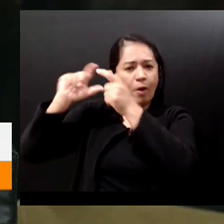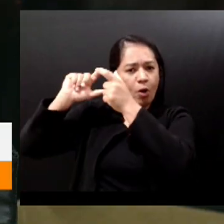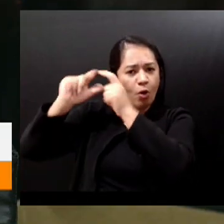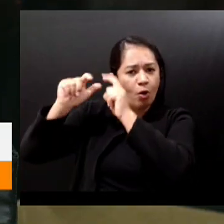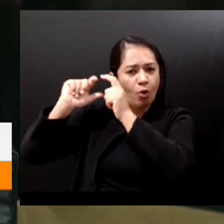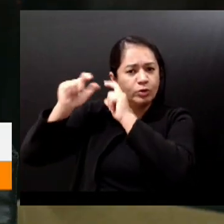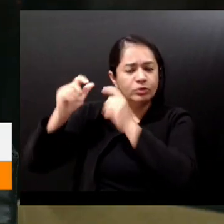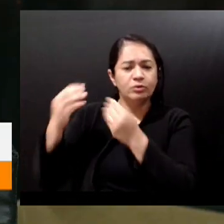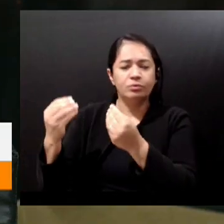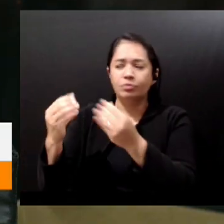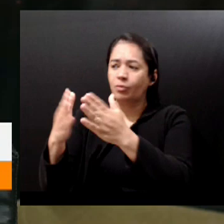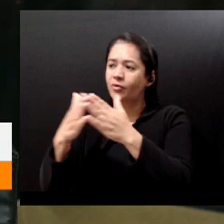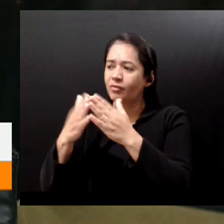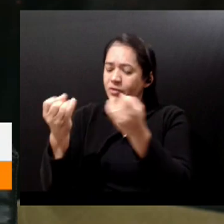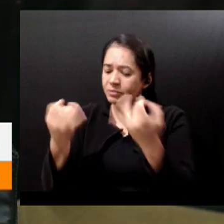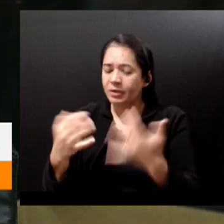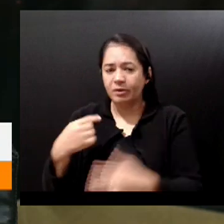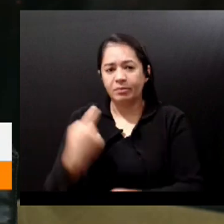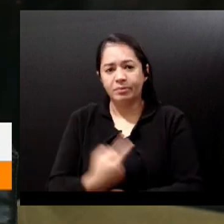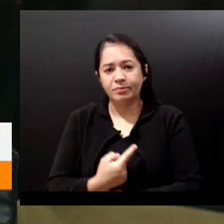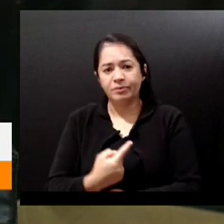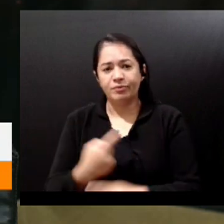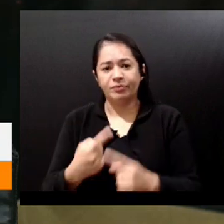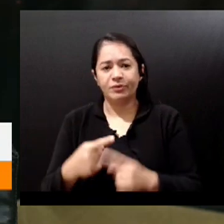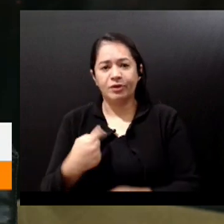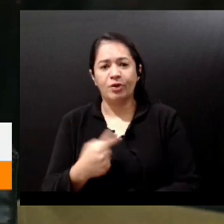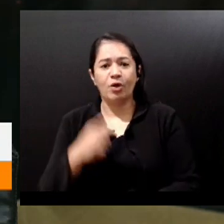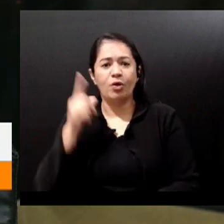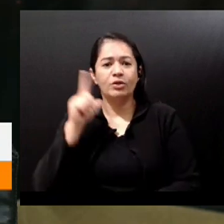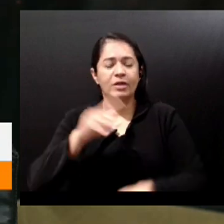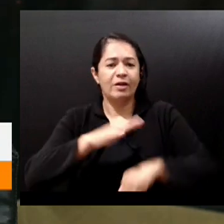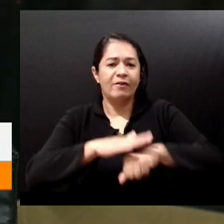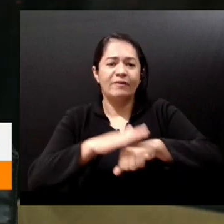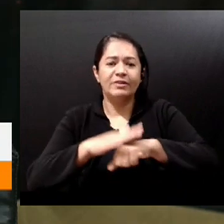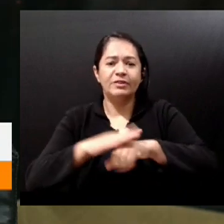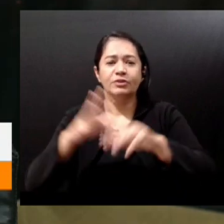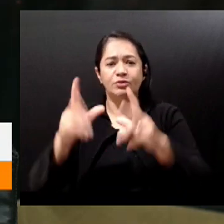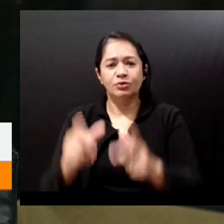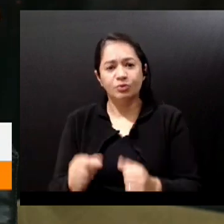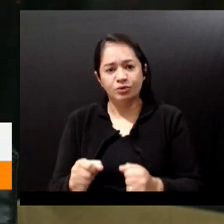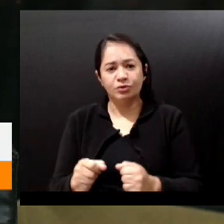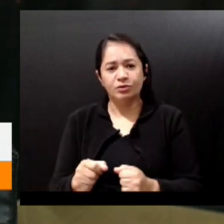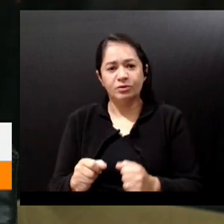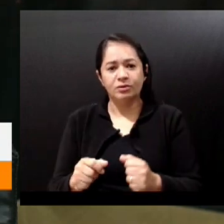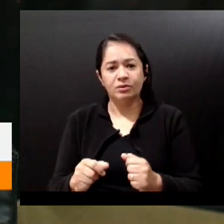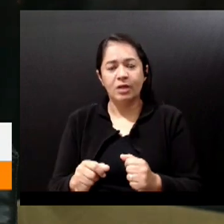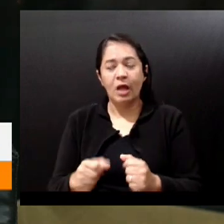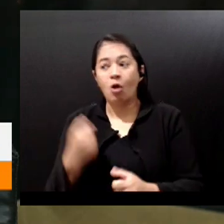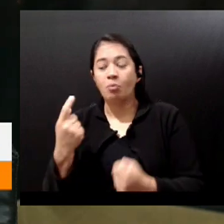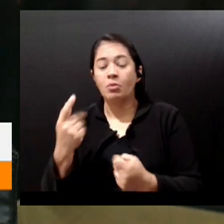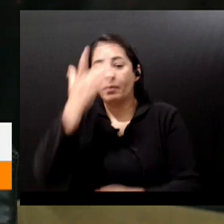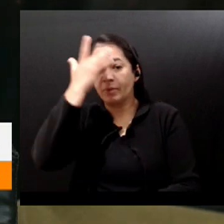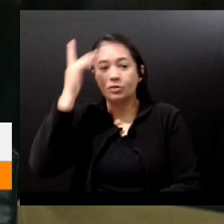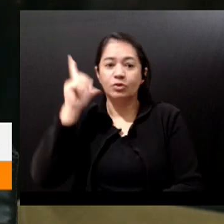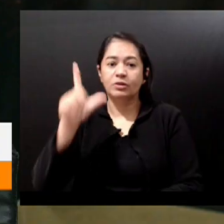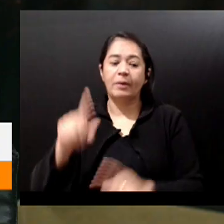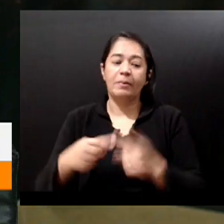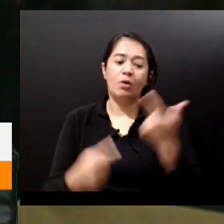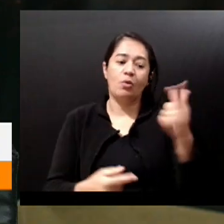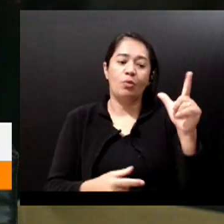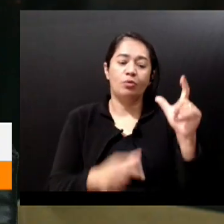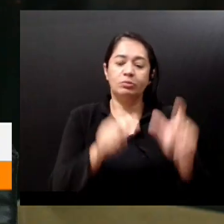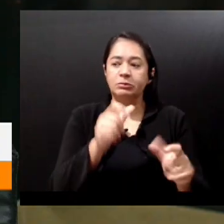gente, porque a gente consegue fazer tudo isso e ter um desempenho legal, mas tem gente que não consegue. Então Uhum. explica para nós, Lucas. Bom, a